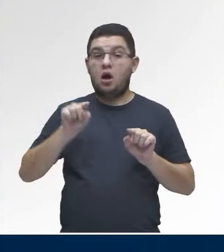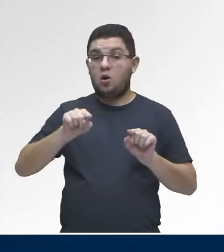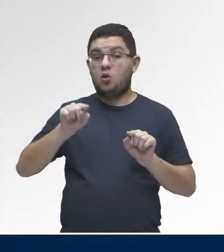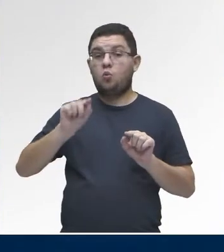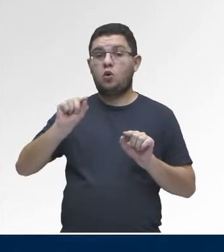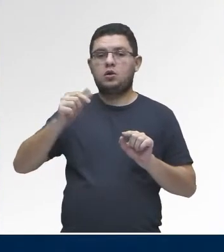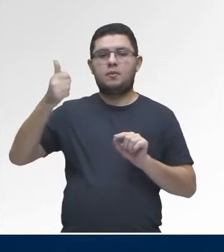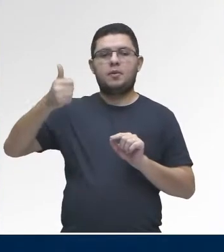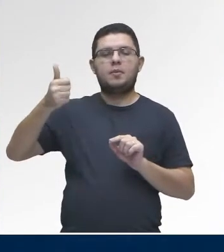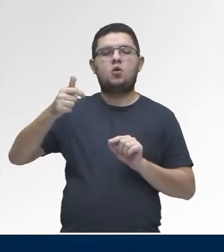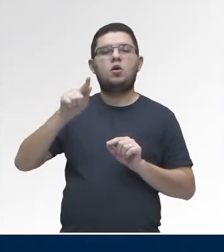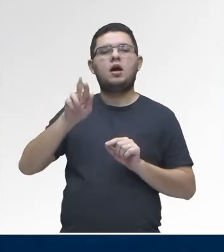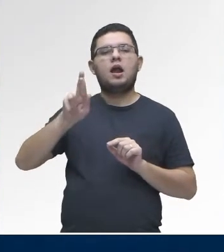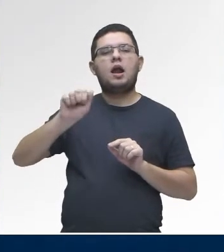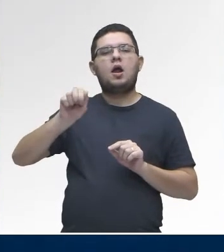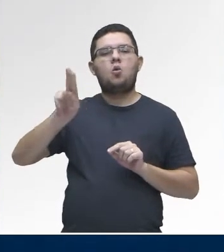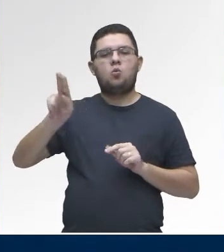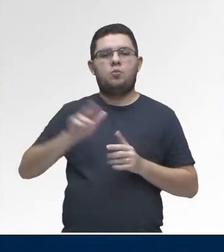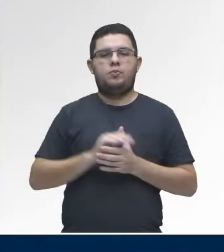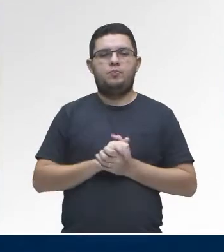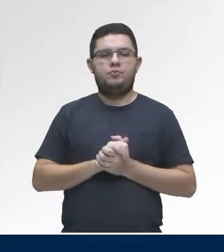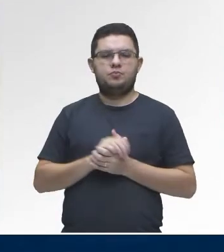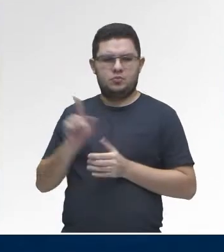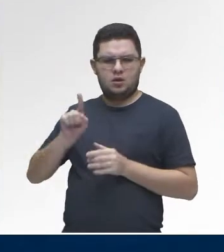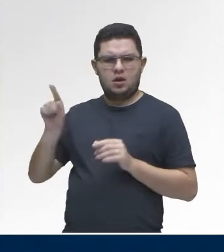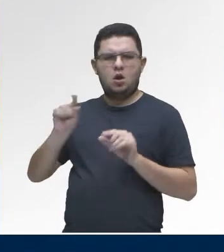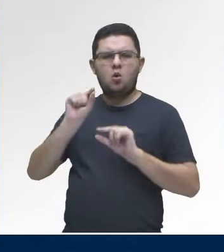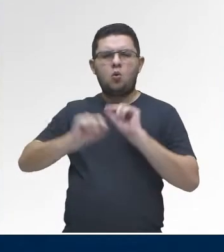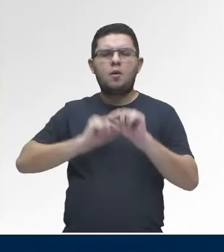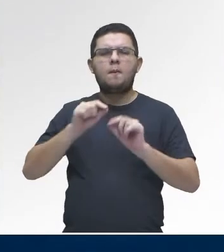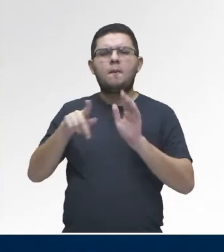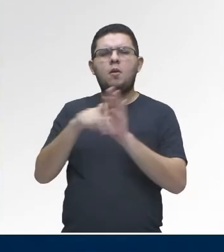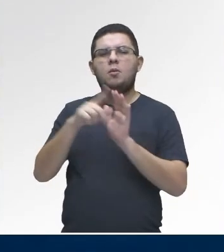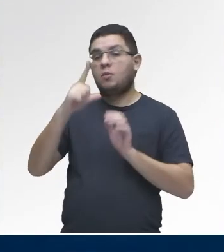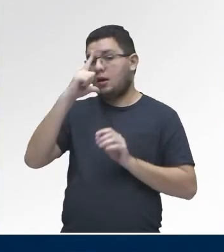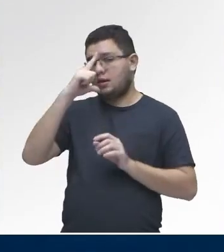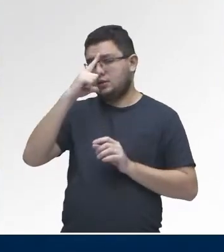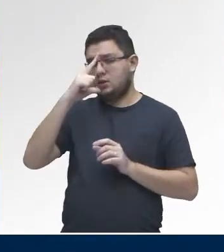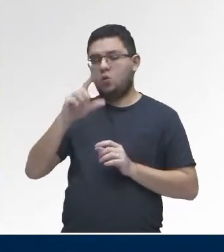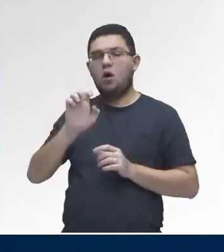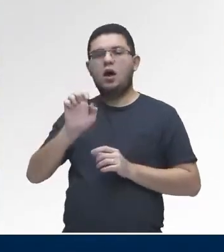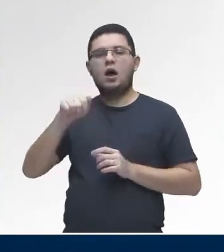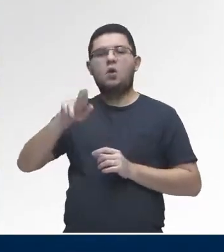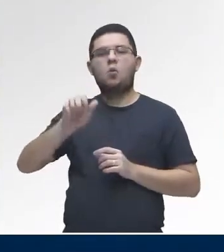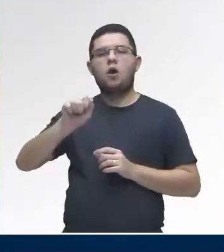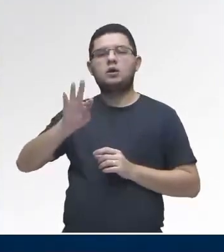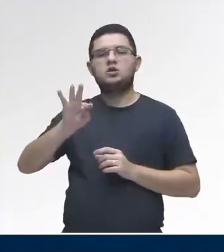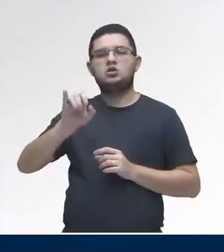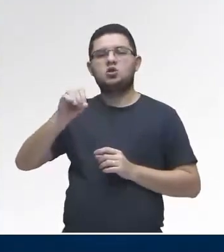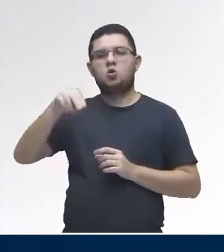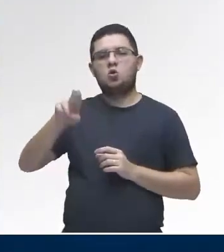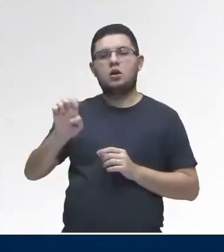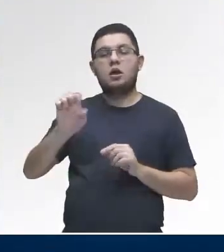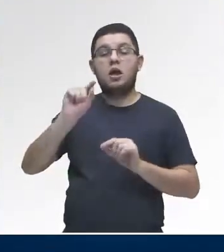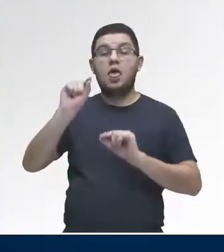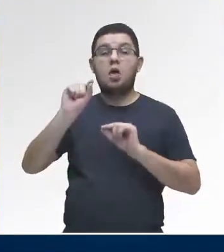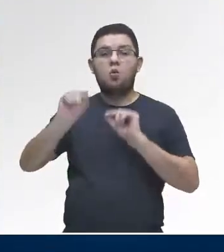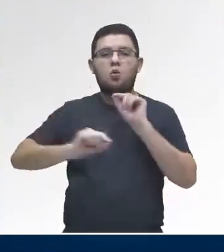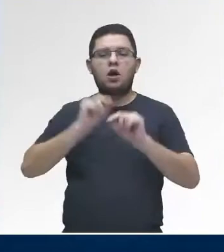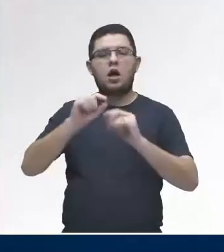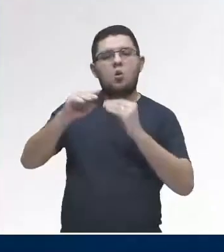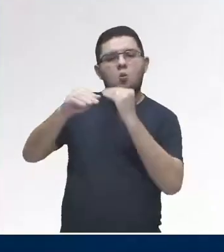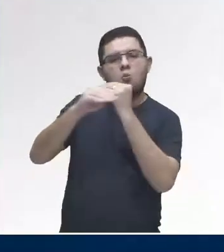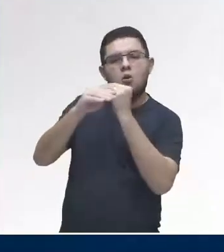O termo equação vem do latim equatione e quer dizer igualar ou pesar. A língua latina, ou latim, é uma antiga